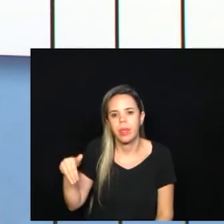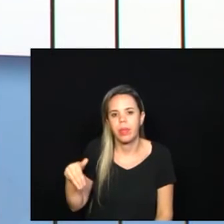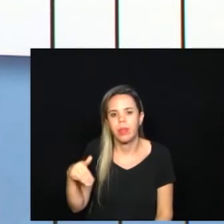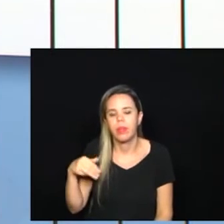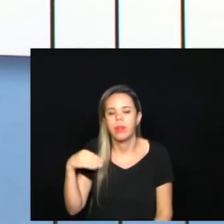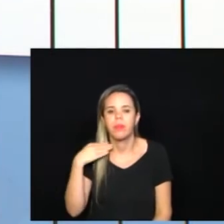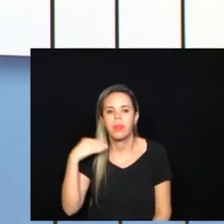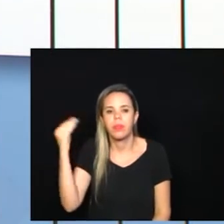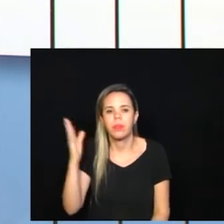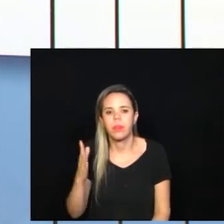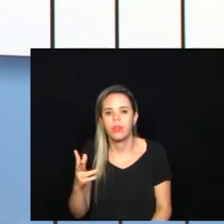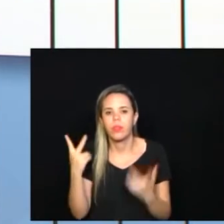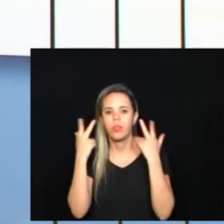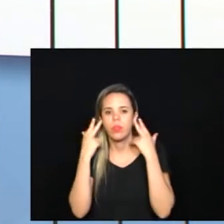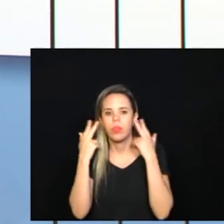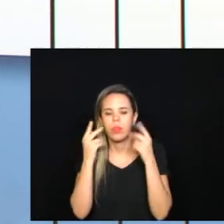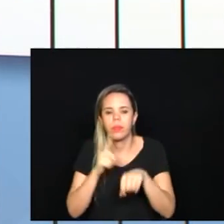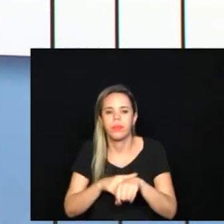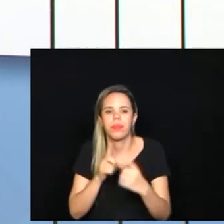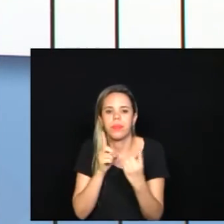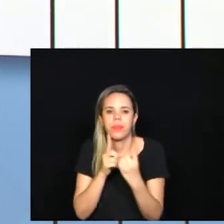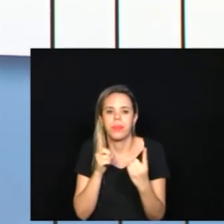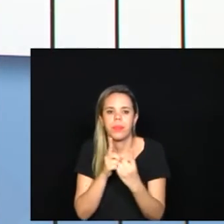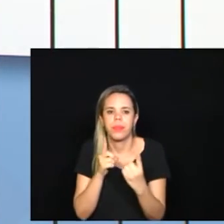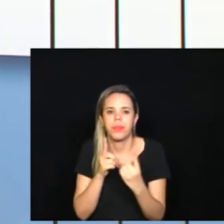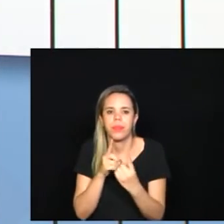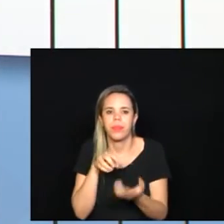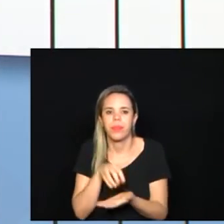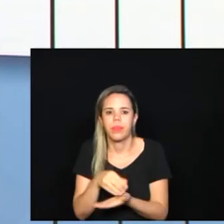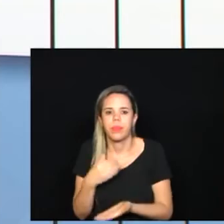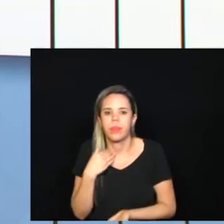para normalizar o horário do atendimento